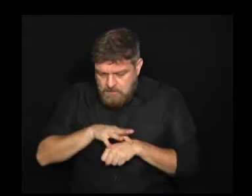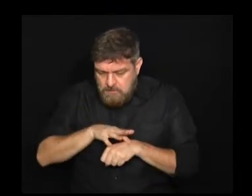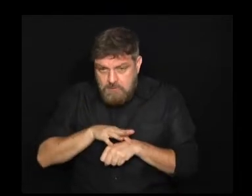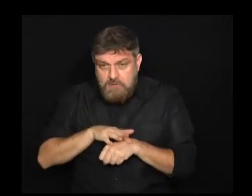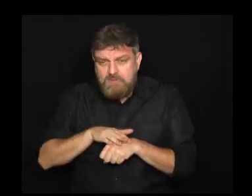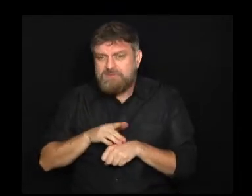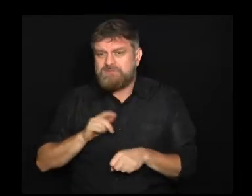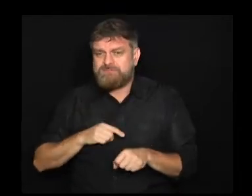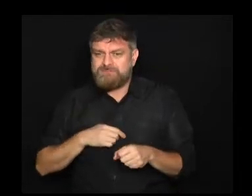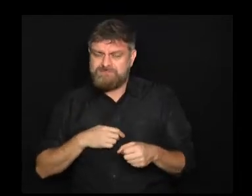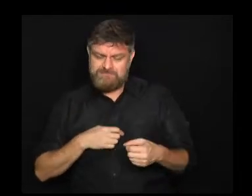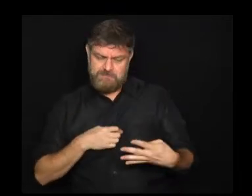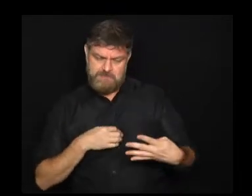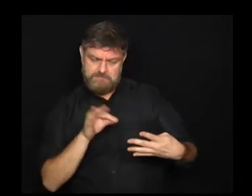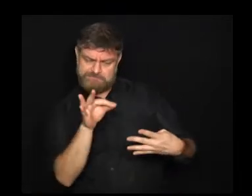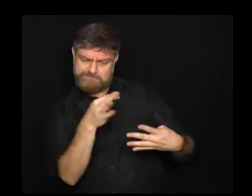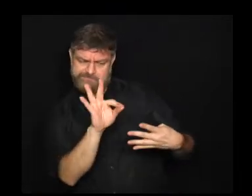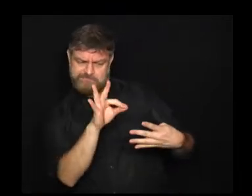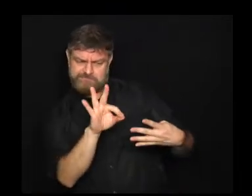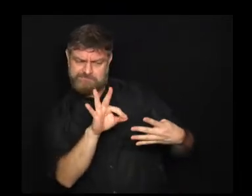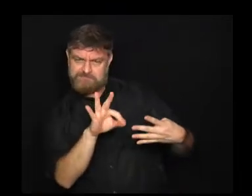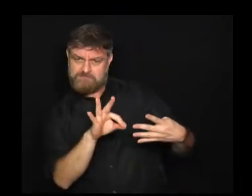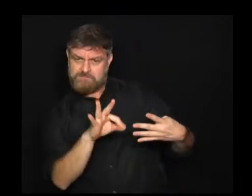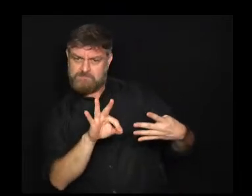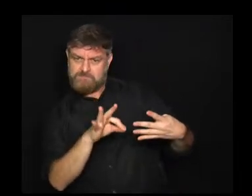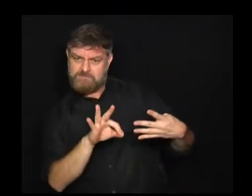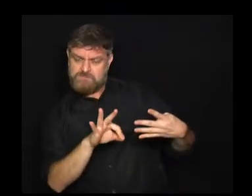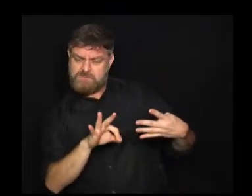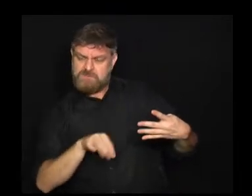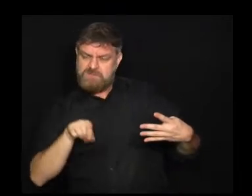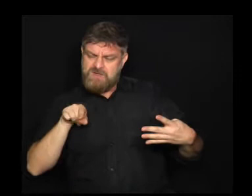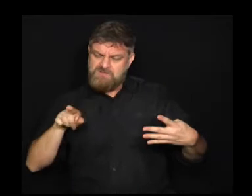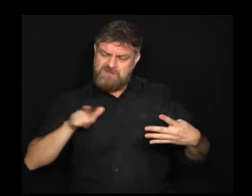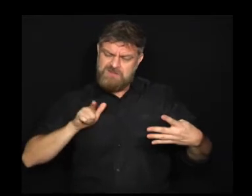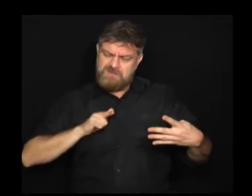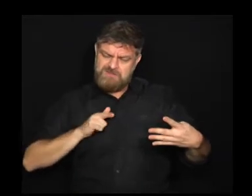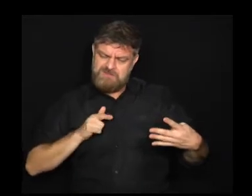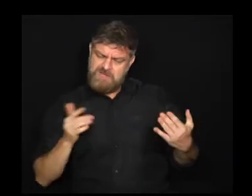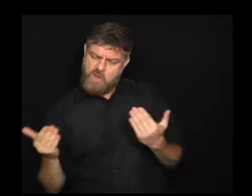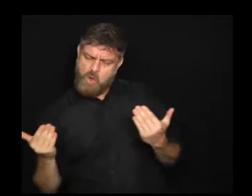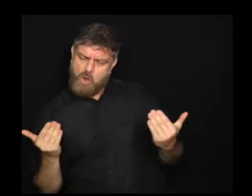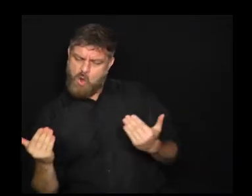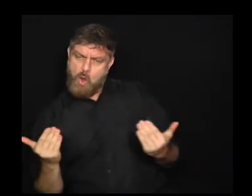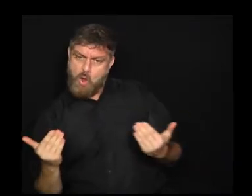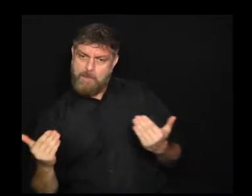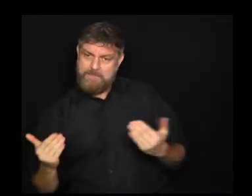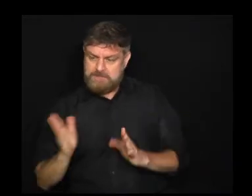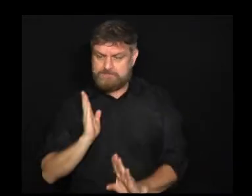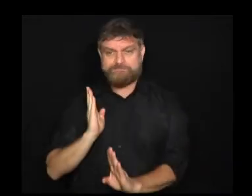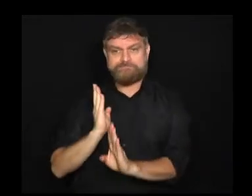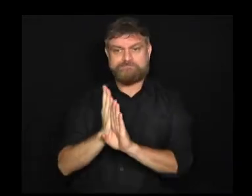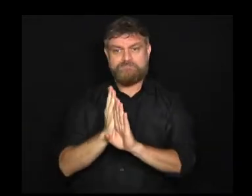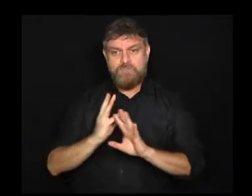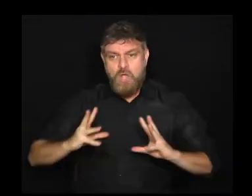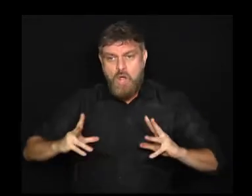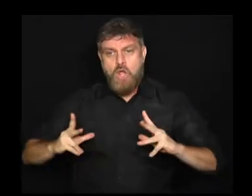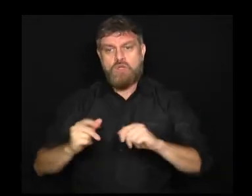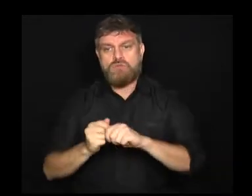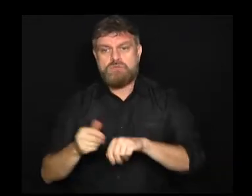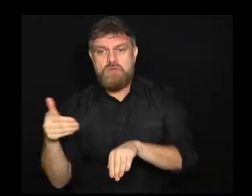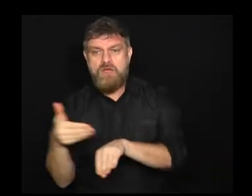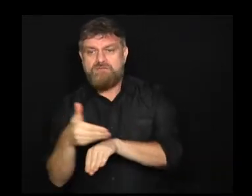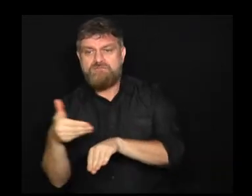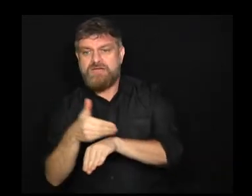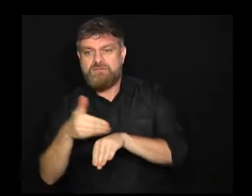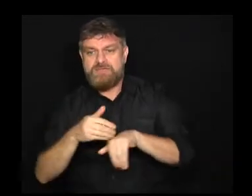um questionário para ver se existia alguma coisa em comum entre eles. Identificaram que todos tinham frequentado o